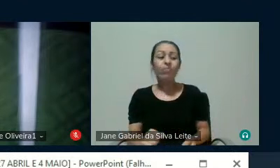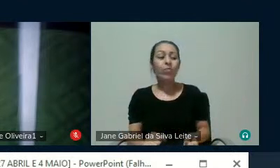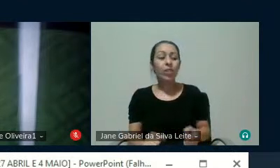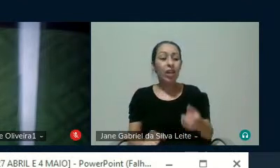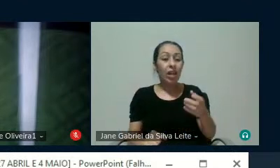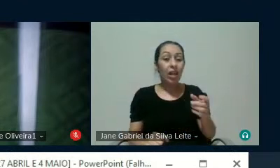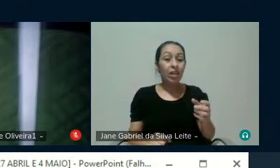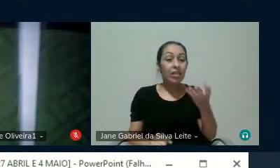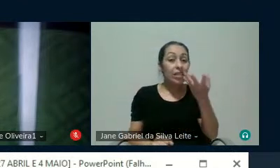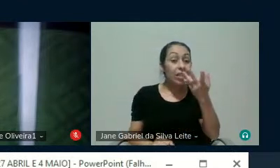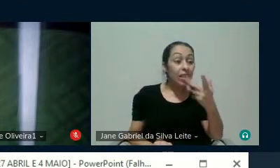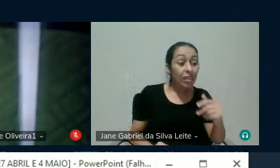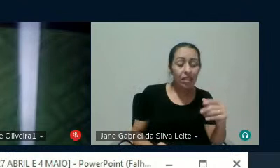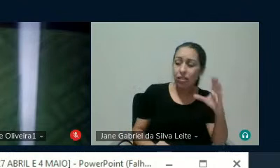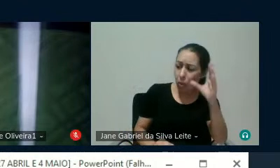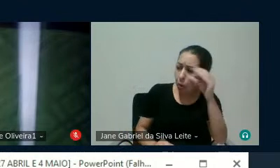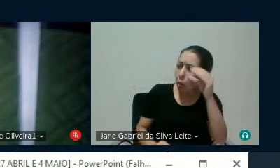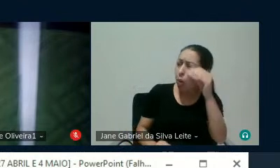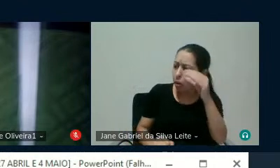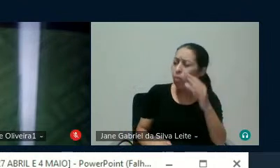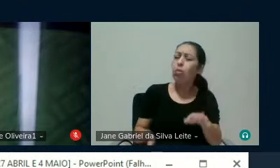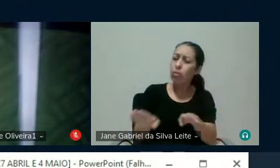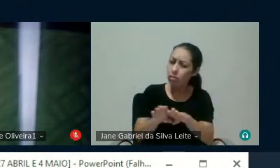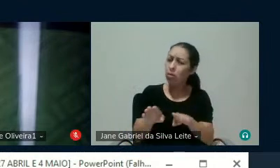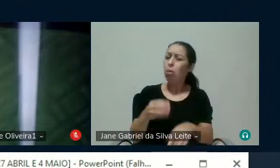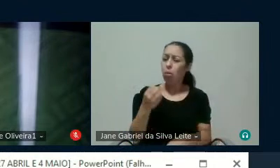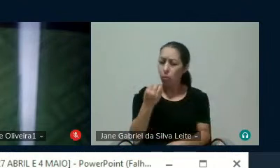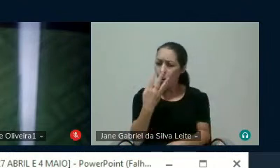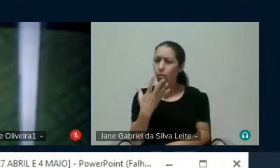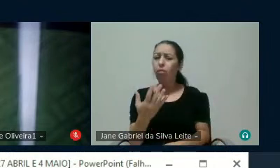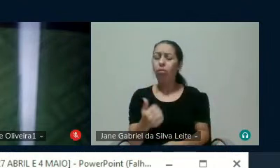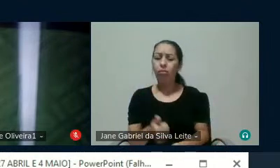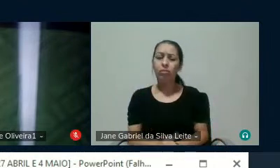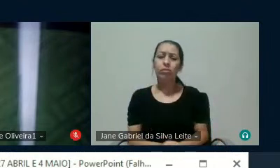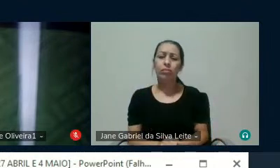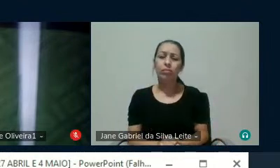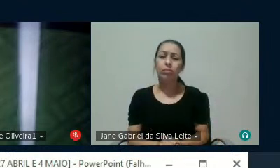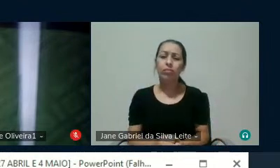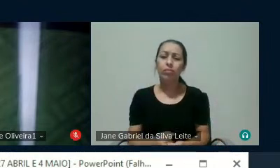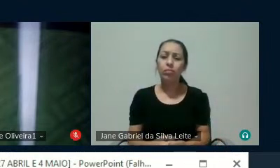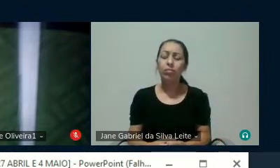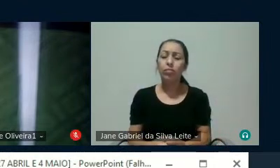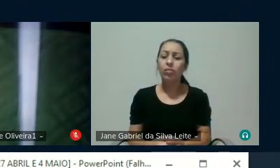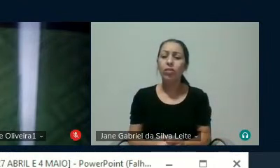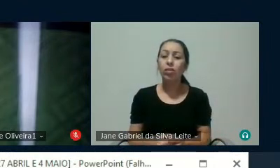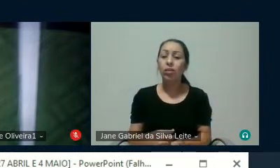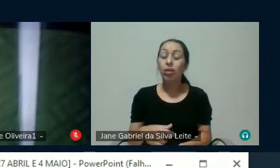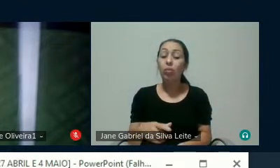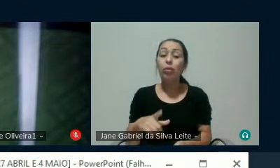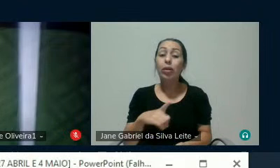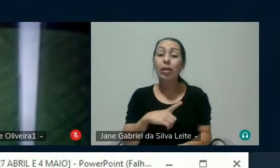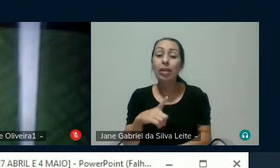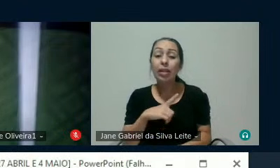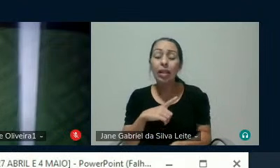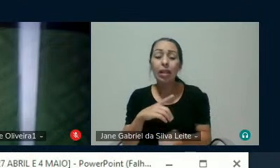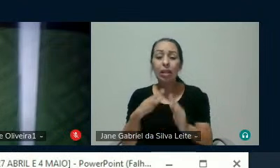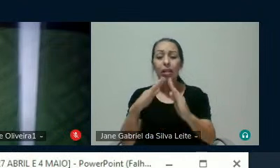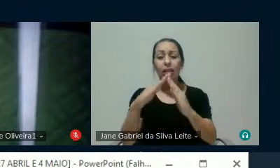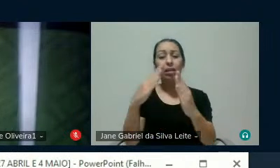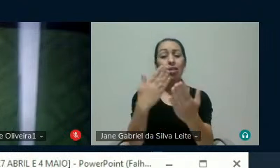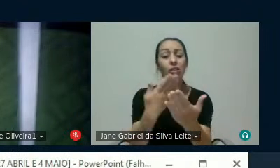Porque, felizmente, muitas escolas possuem alguns livros de literatura surda, que são histórias bem